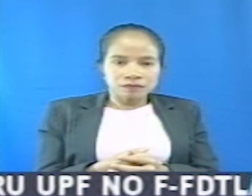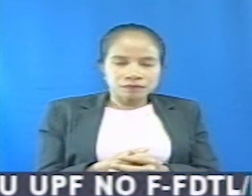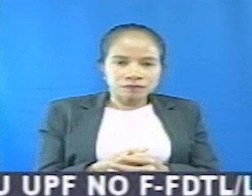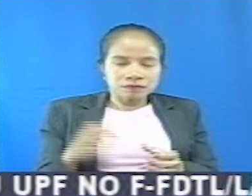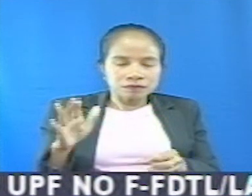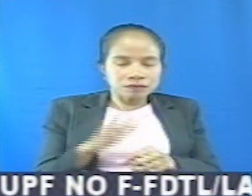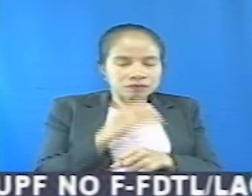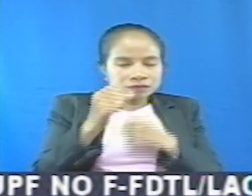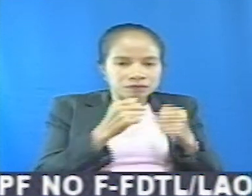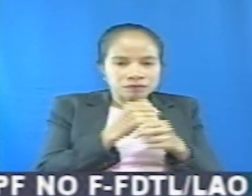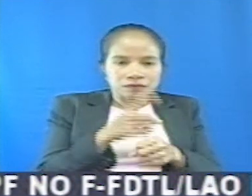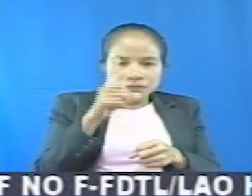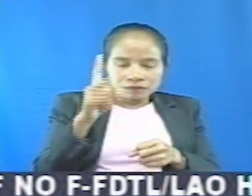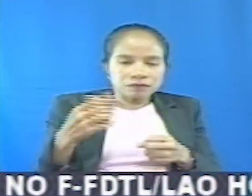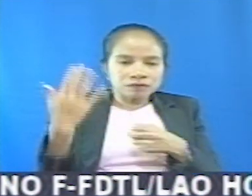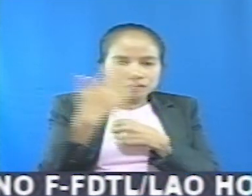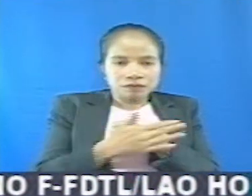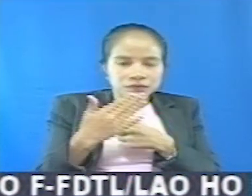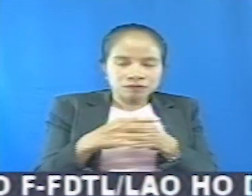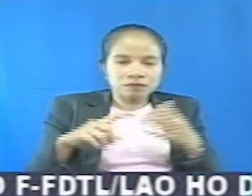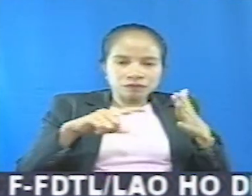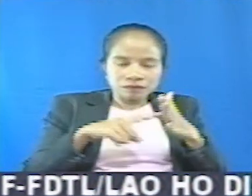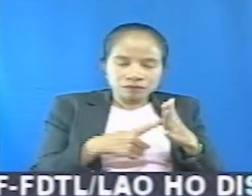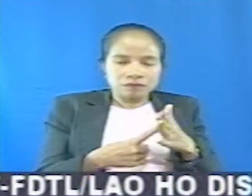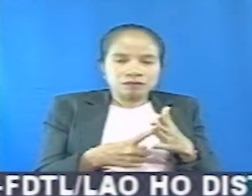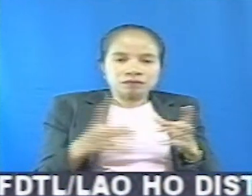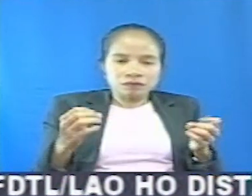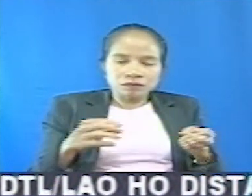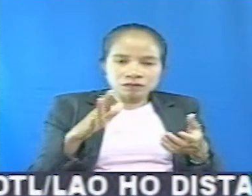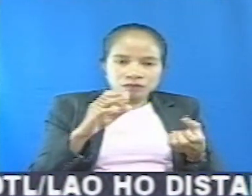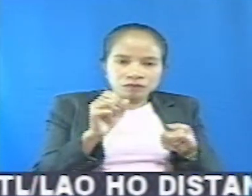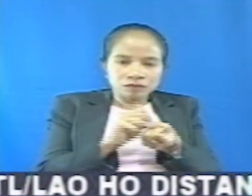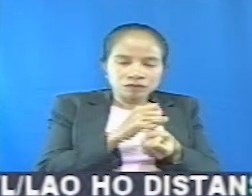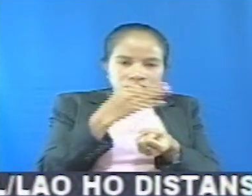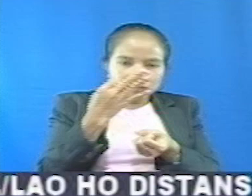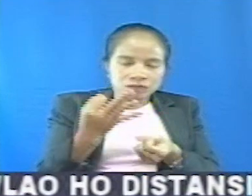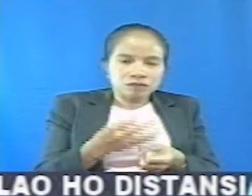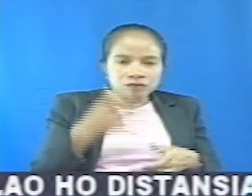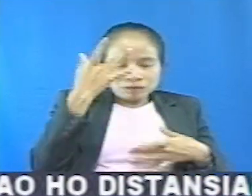Completa Tinan Ideona na saune hahu sofre virus corona ka COVID-19.